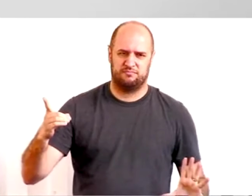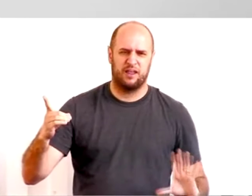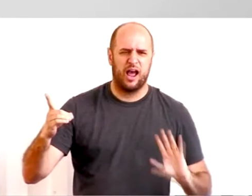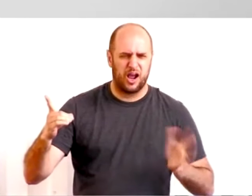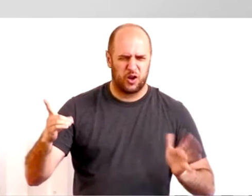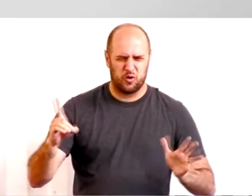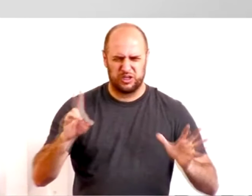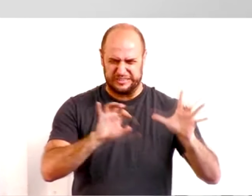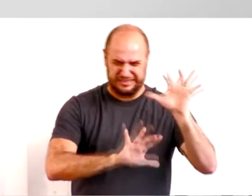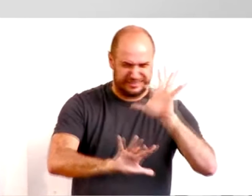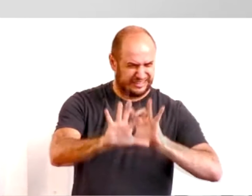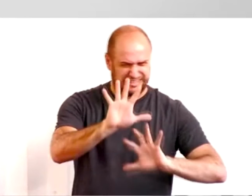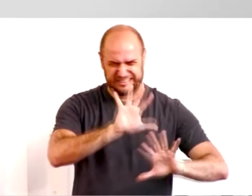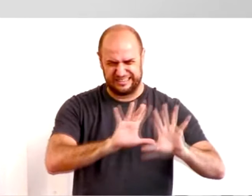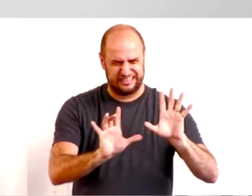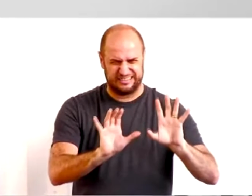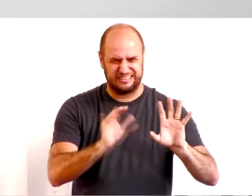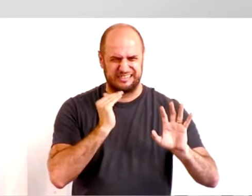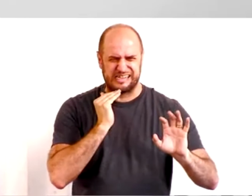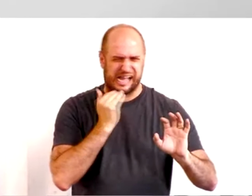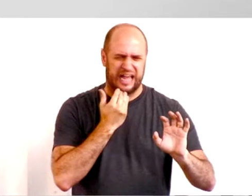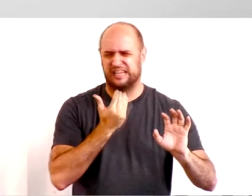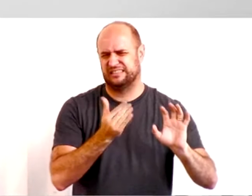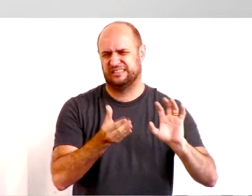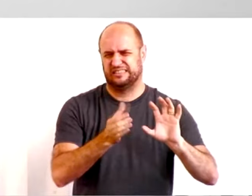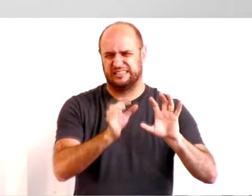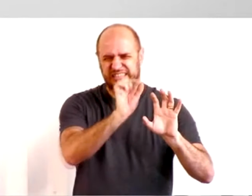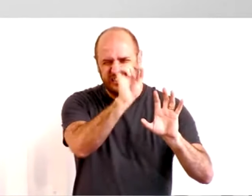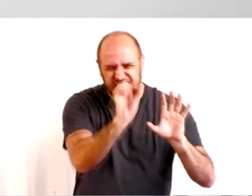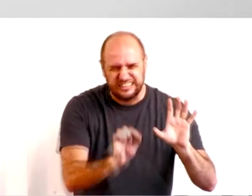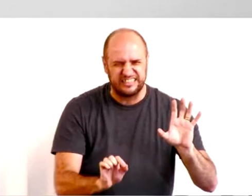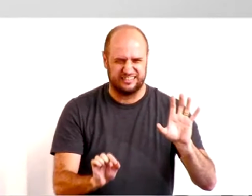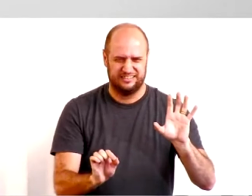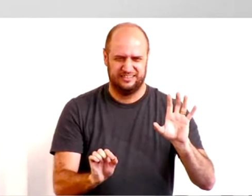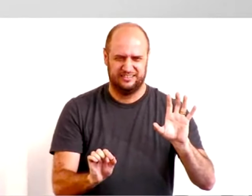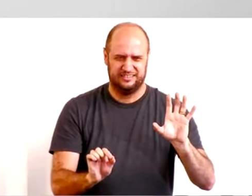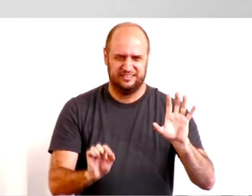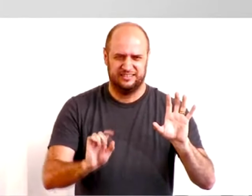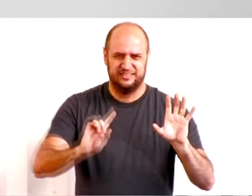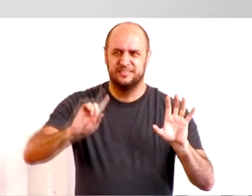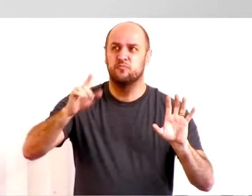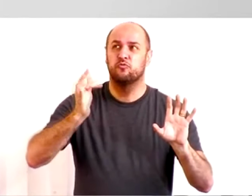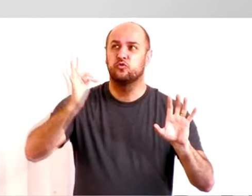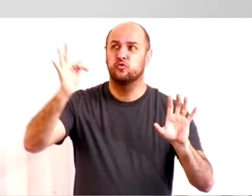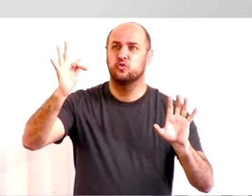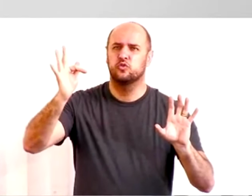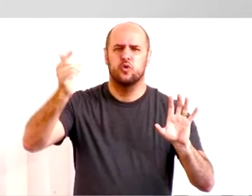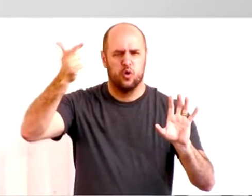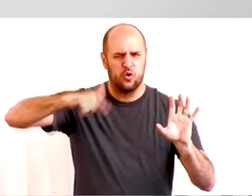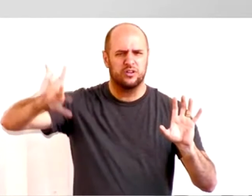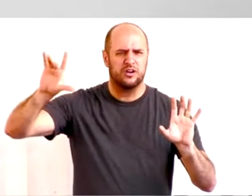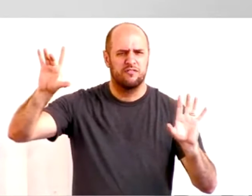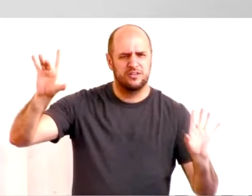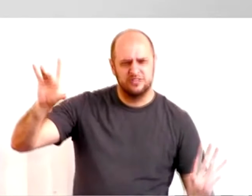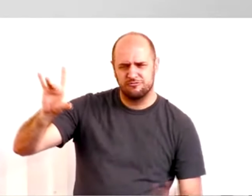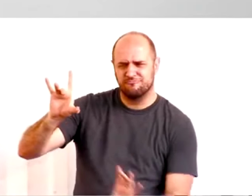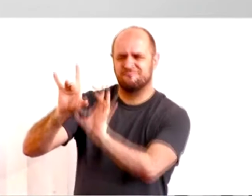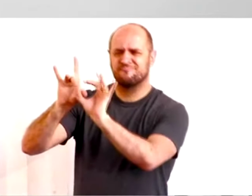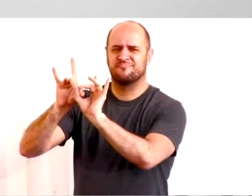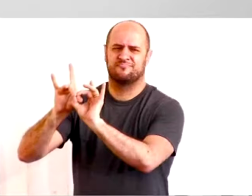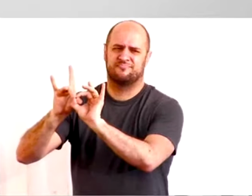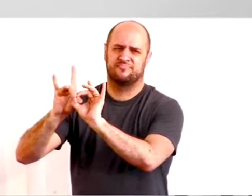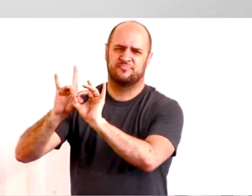ponta cabeça, quebrada, rachada, até que sejamos o reflexo da